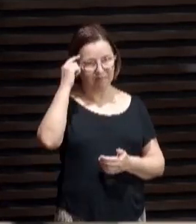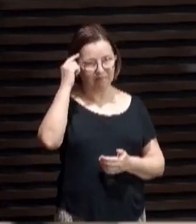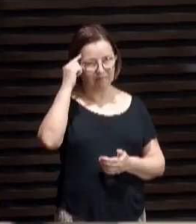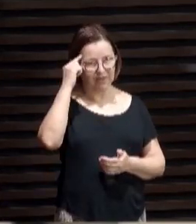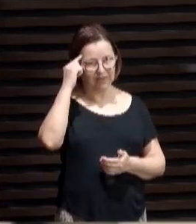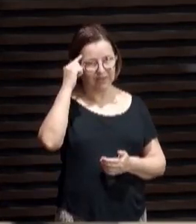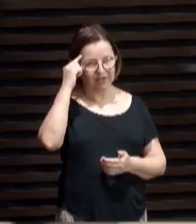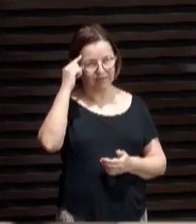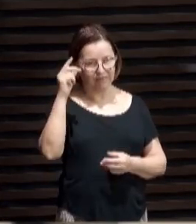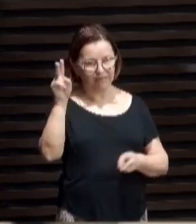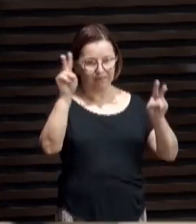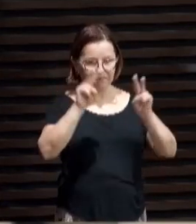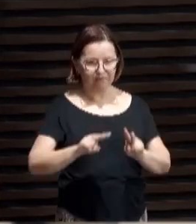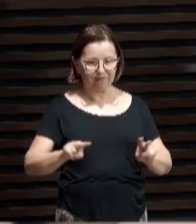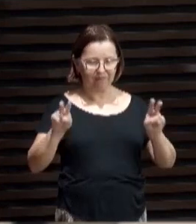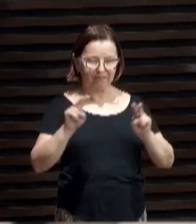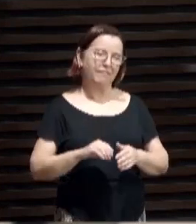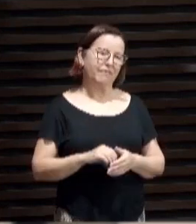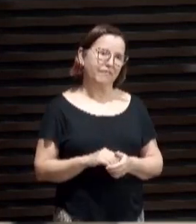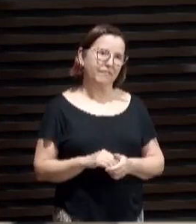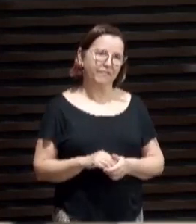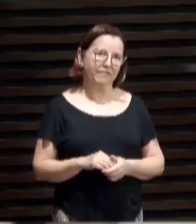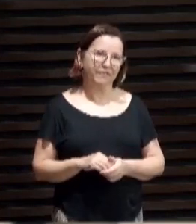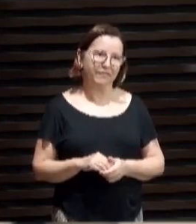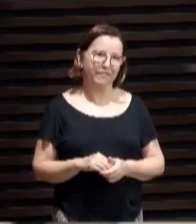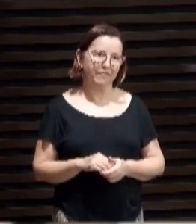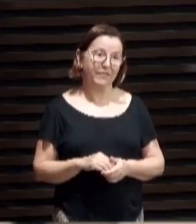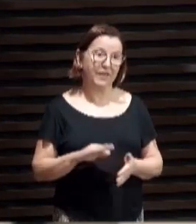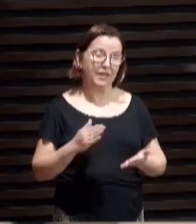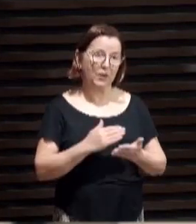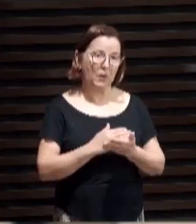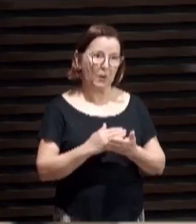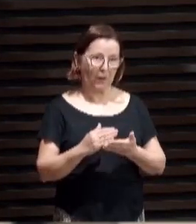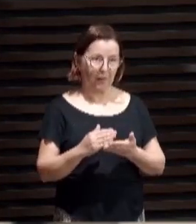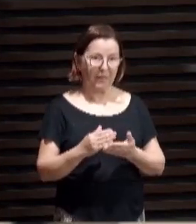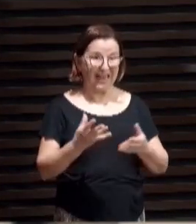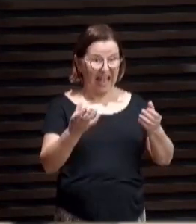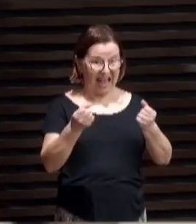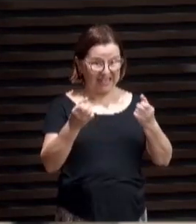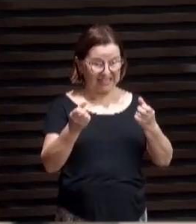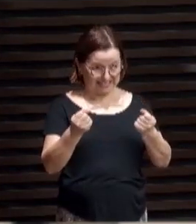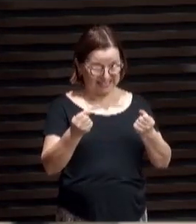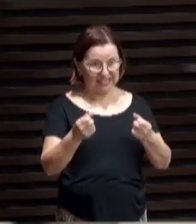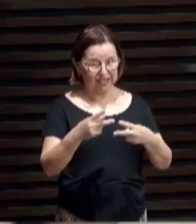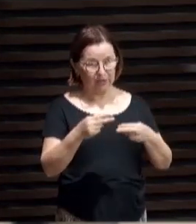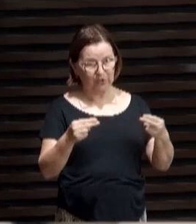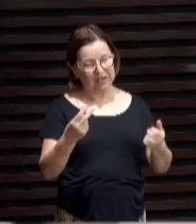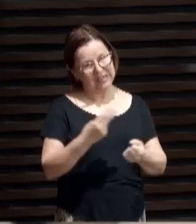E aí começam entrando as coisas e daqui a pouco nós somos